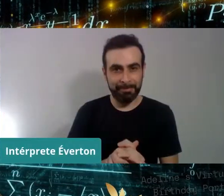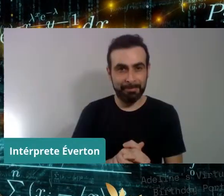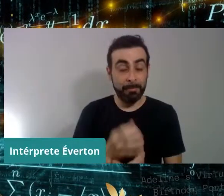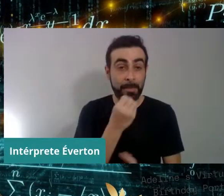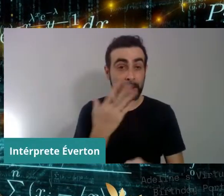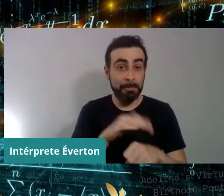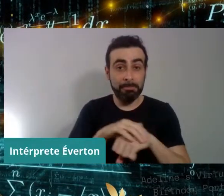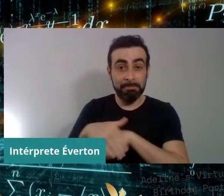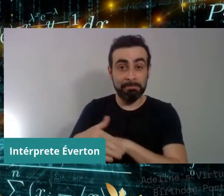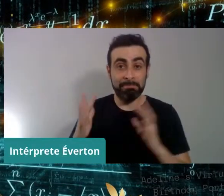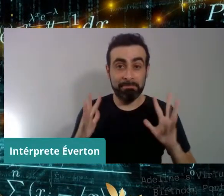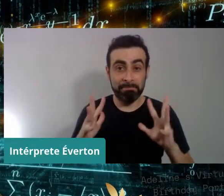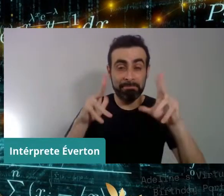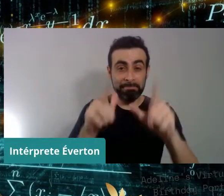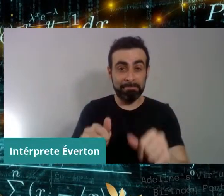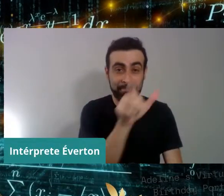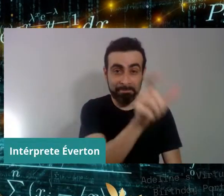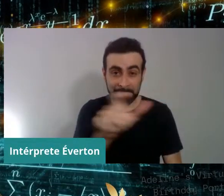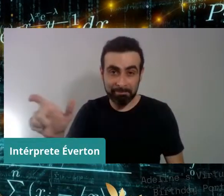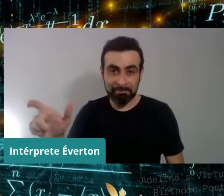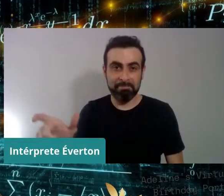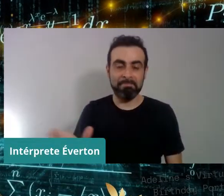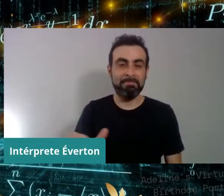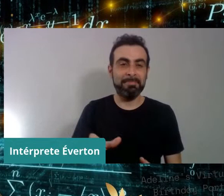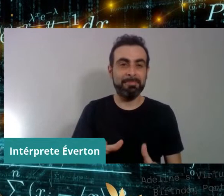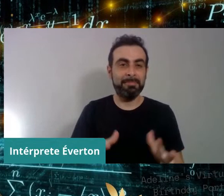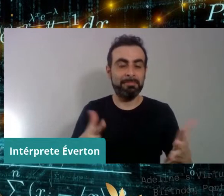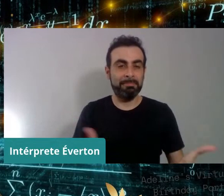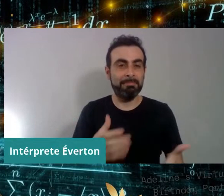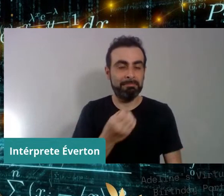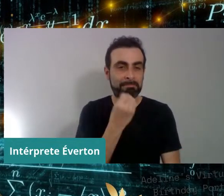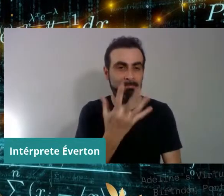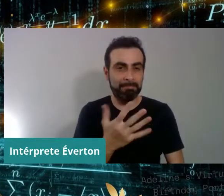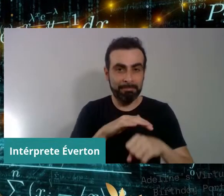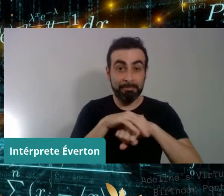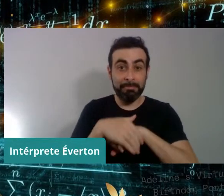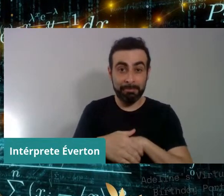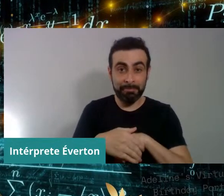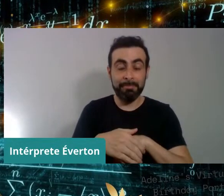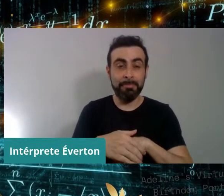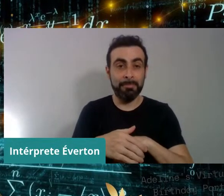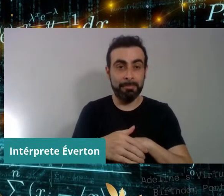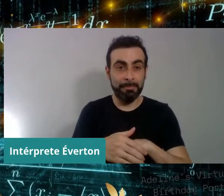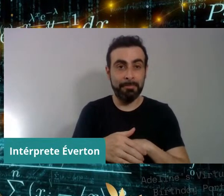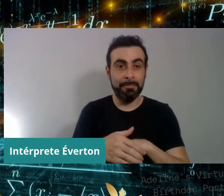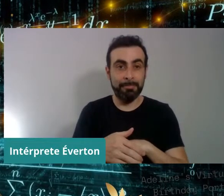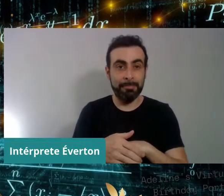Boa noite para todo mundo. Boa noite,